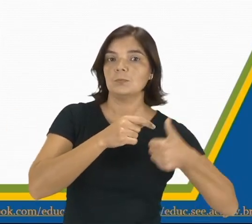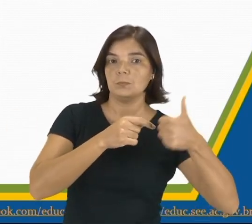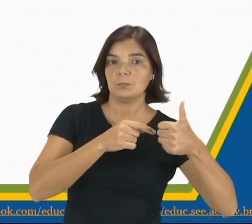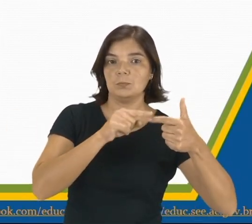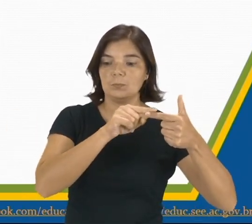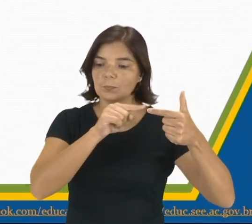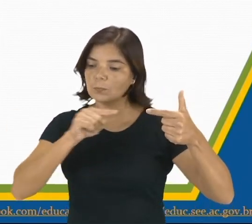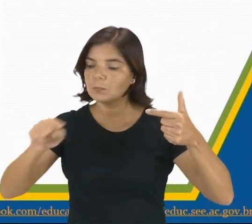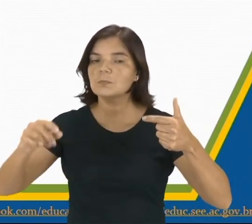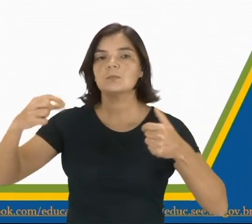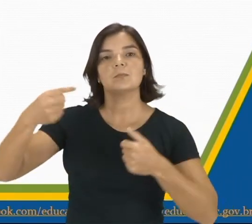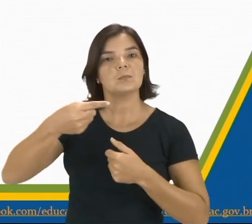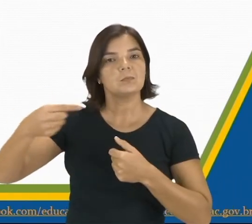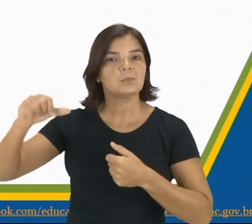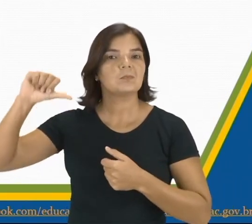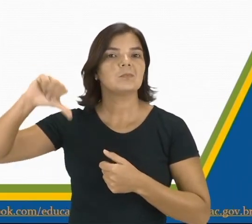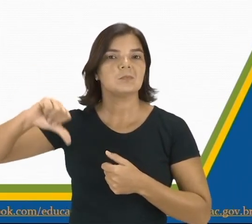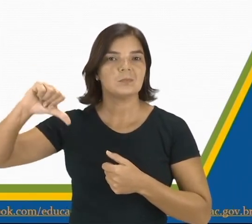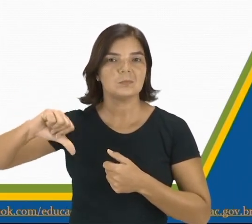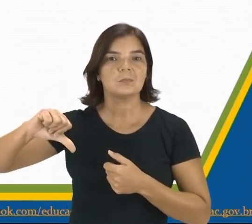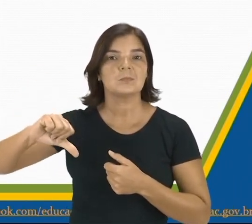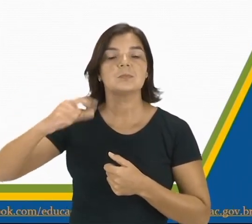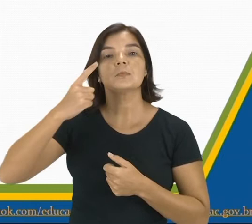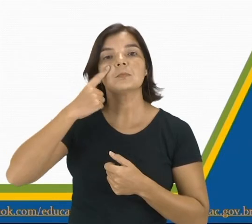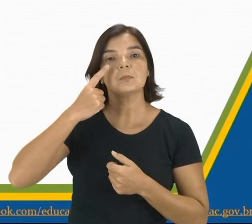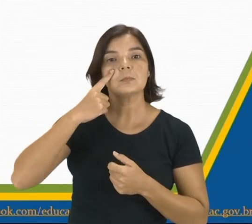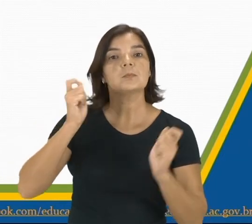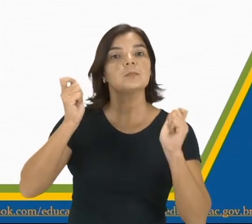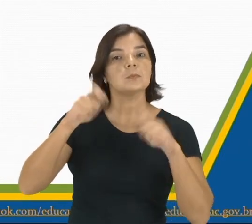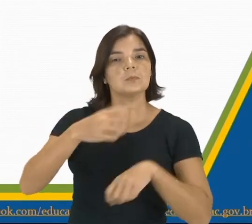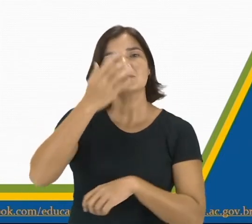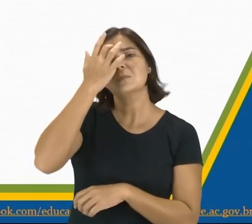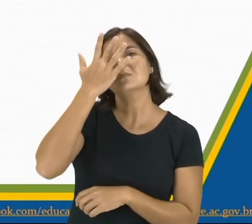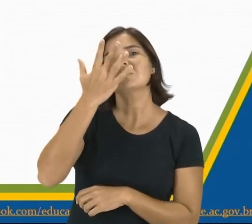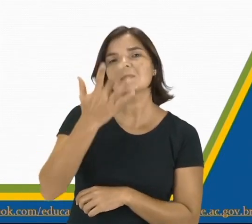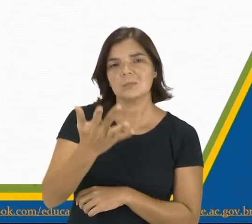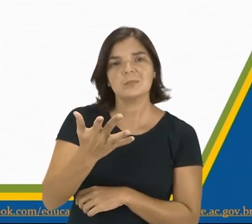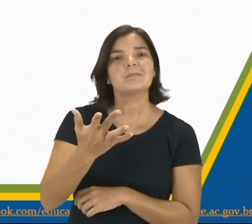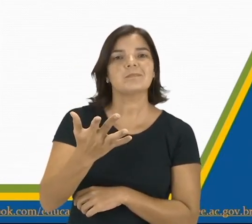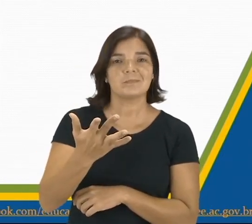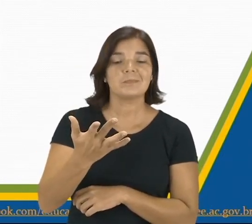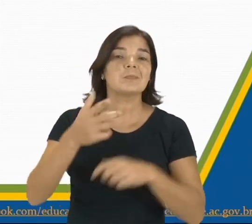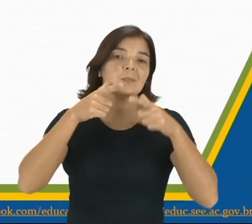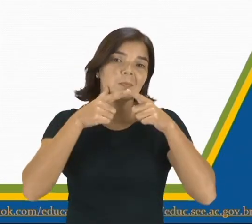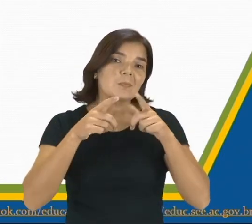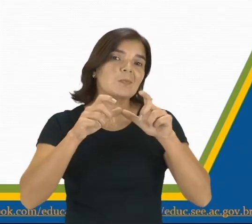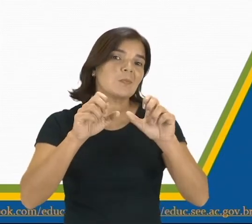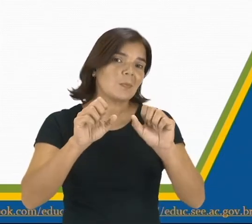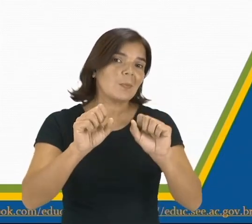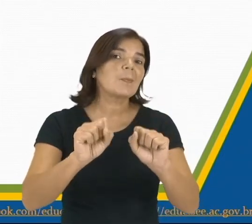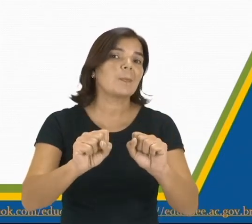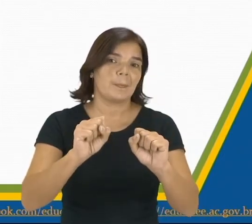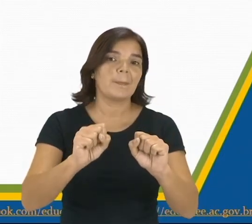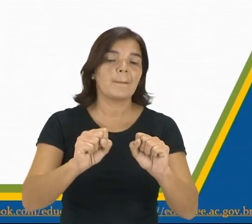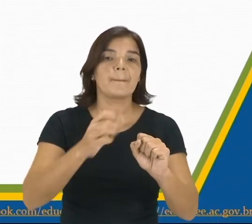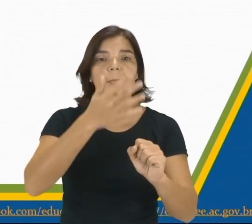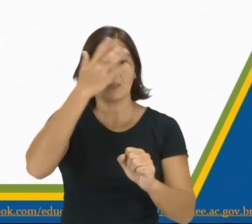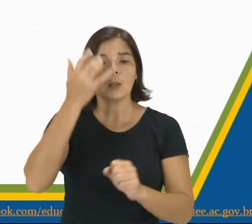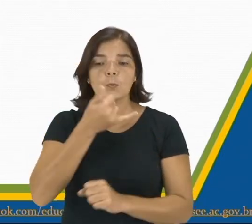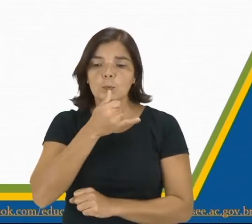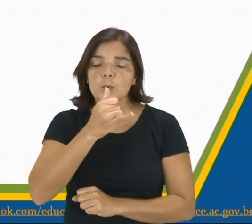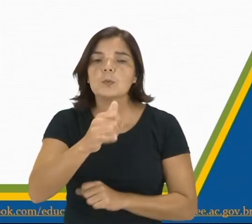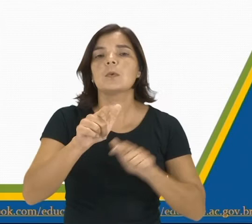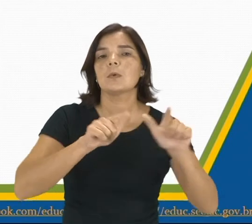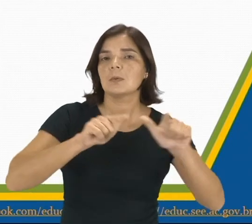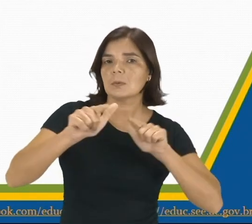positivo para o polo negativo, para que possa se facilitar, né, justamente a linguagem entre os eletricistas, as